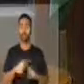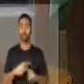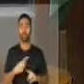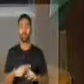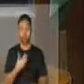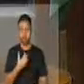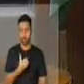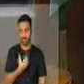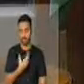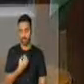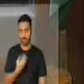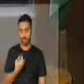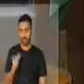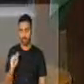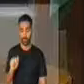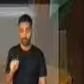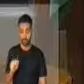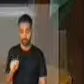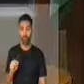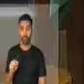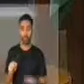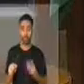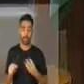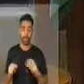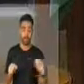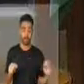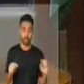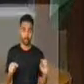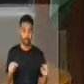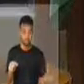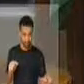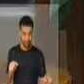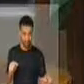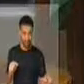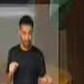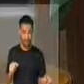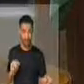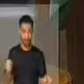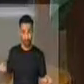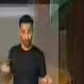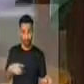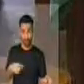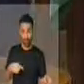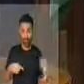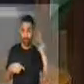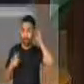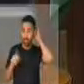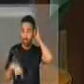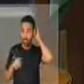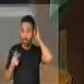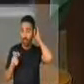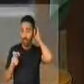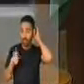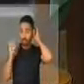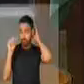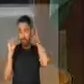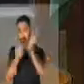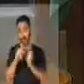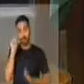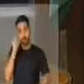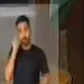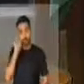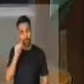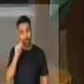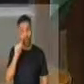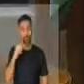desses 600 mil, 300 mil casos de possíveis incidências são relativos às mulheres.